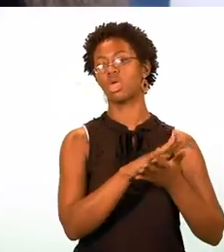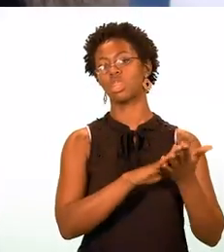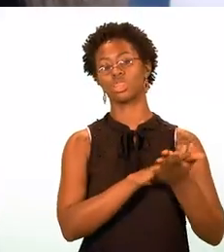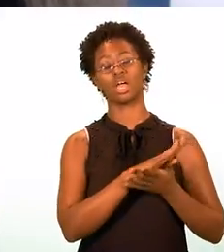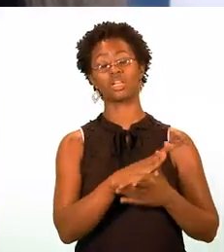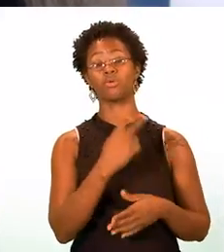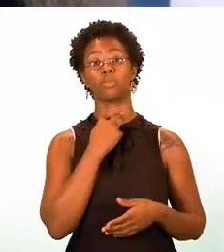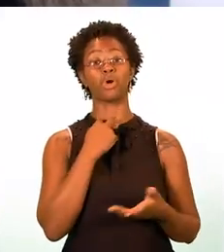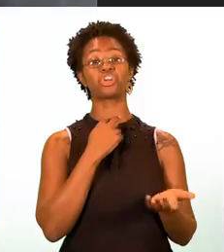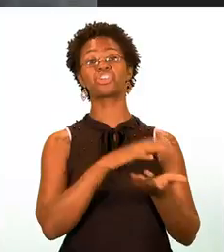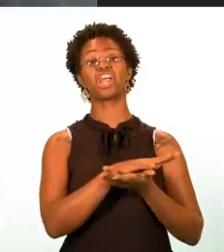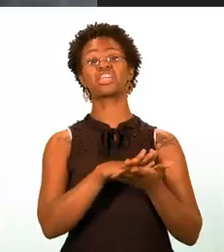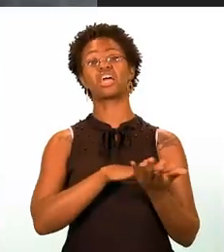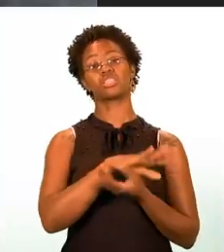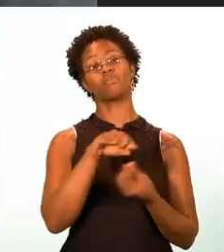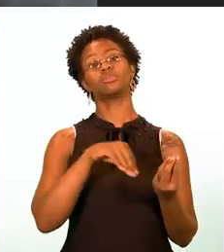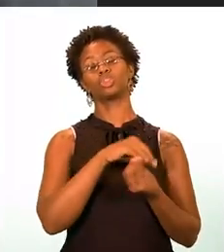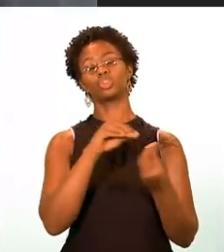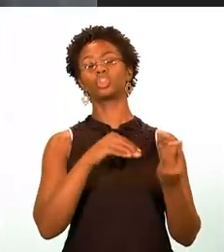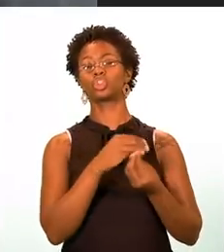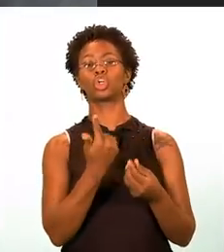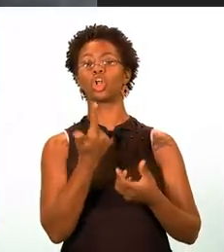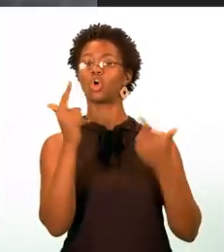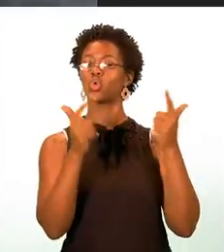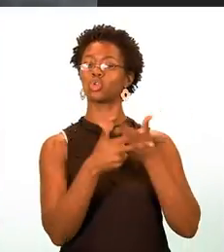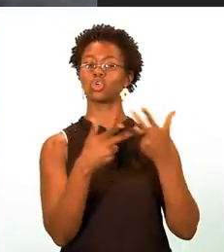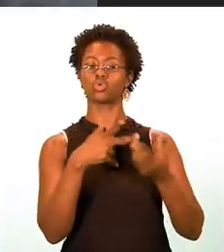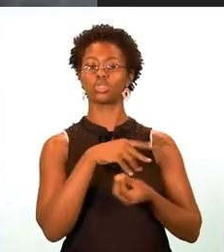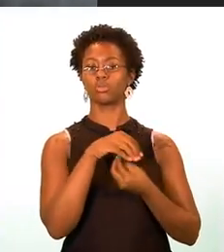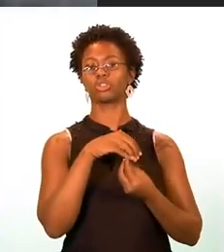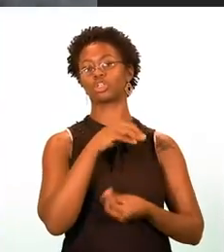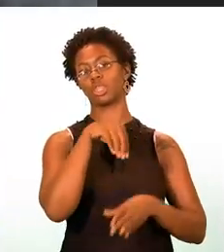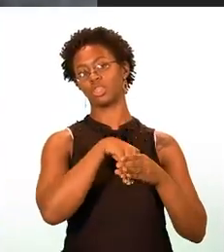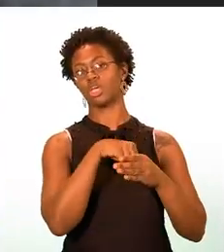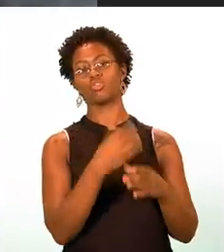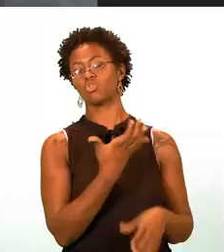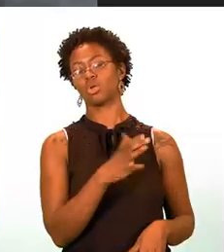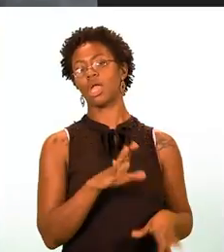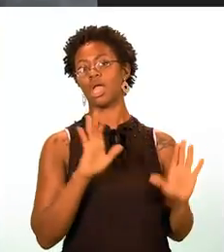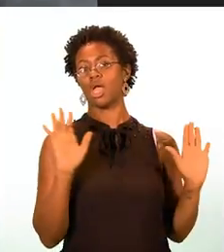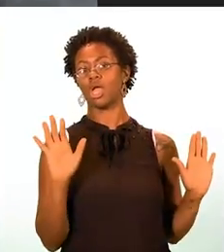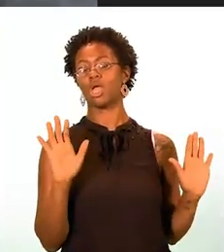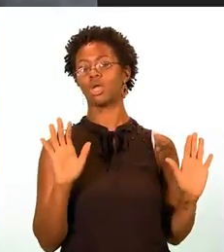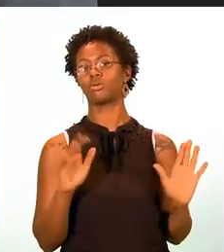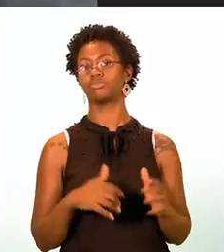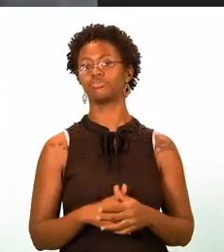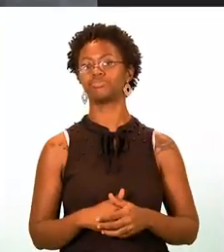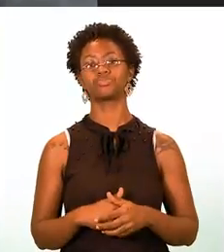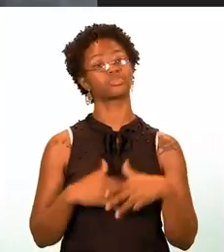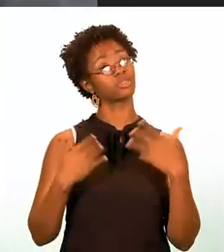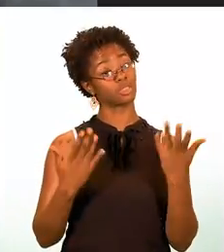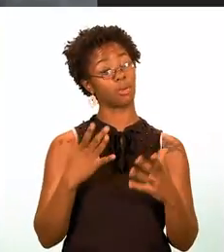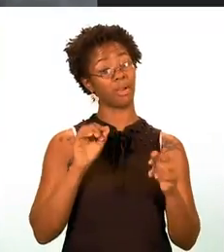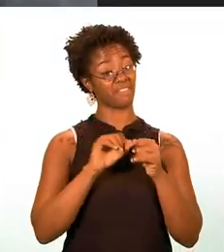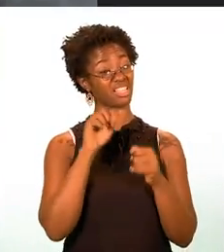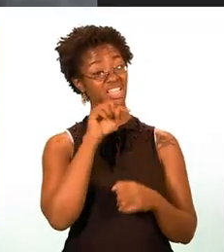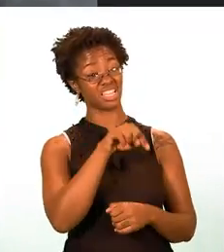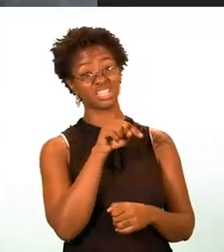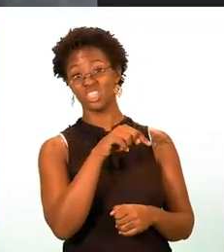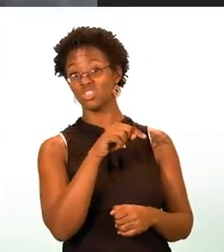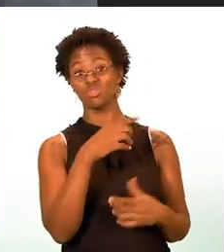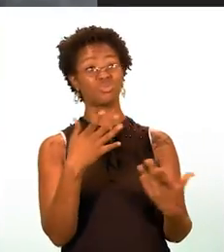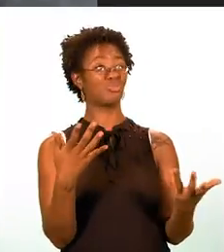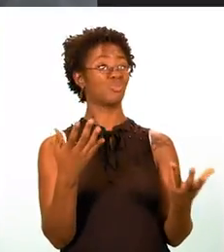qualquer inserção de qualquer tipo de material dentro dessa pedra. Então, para você